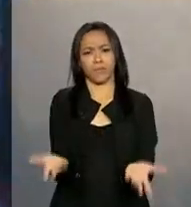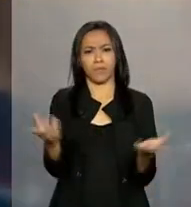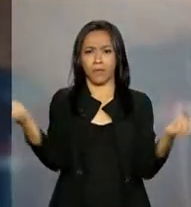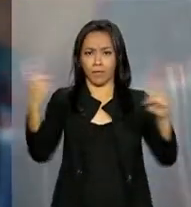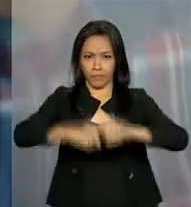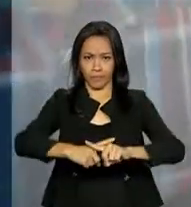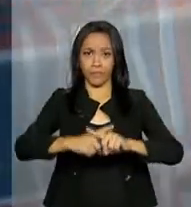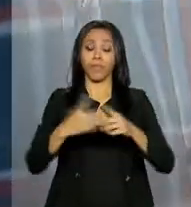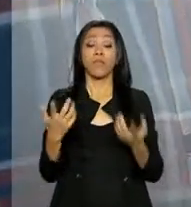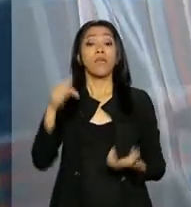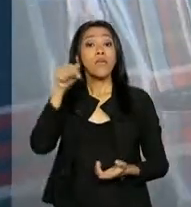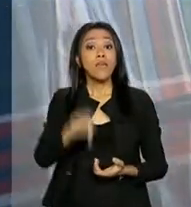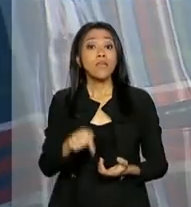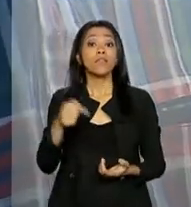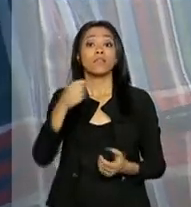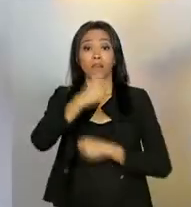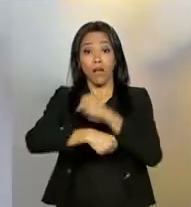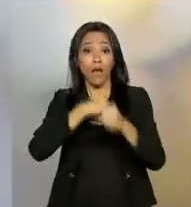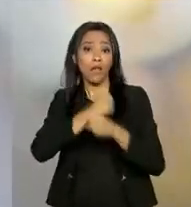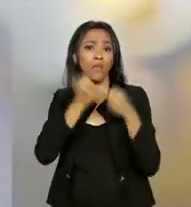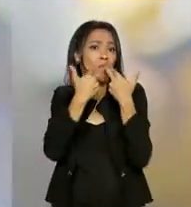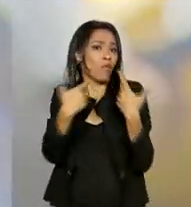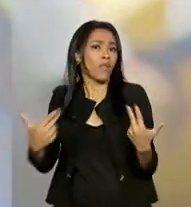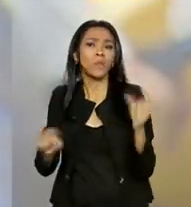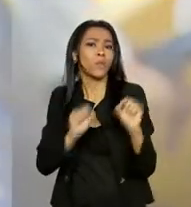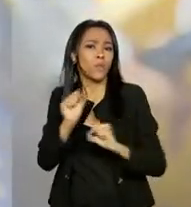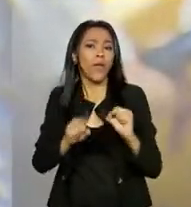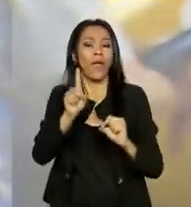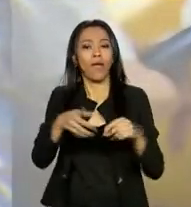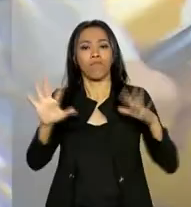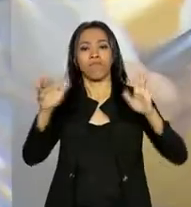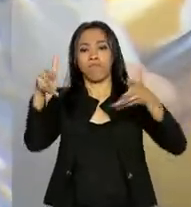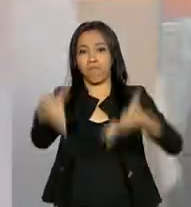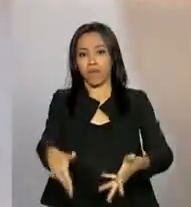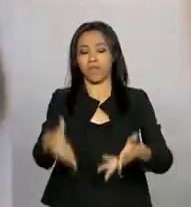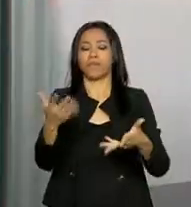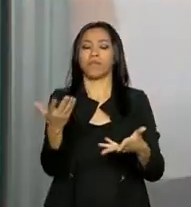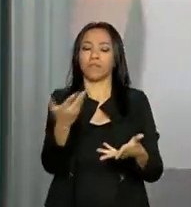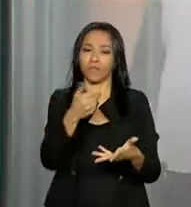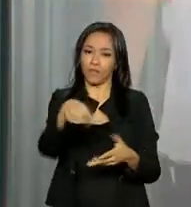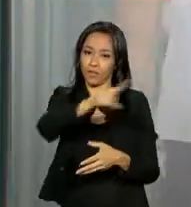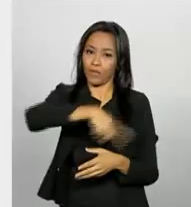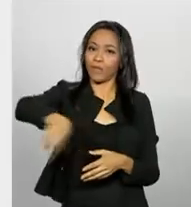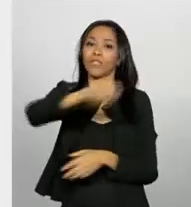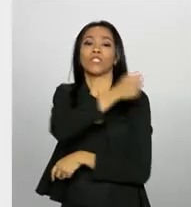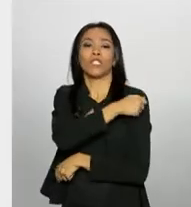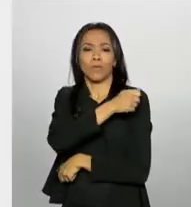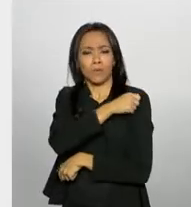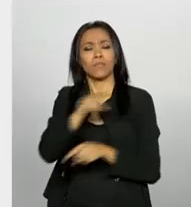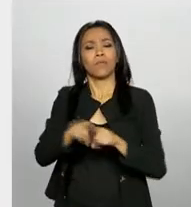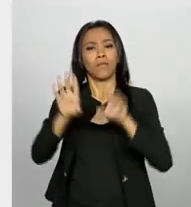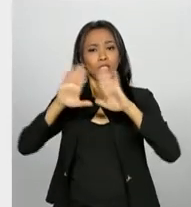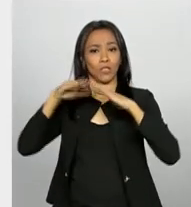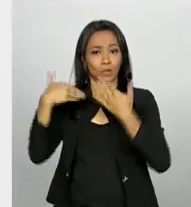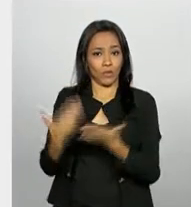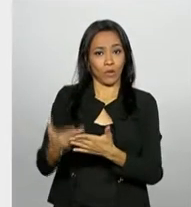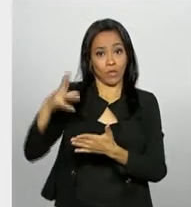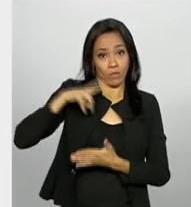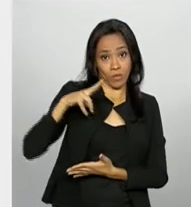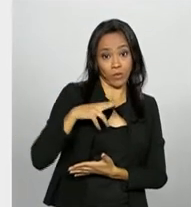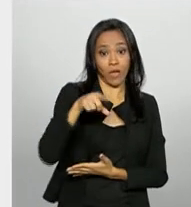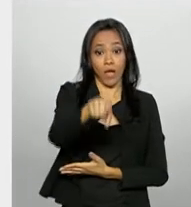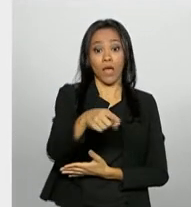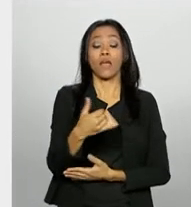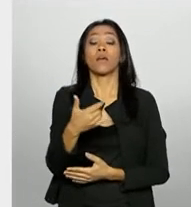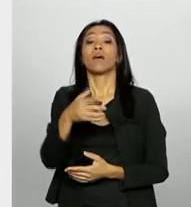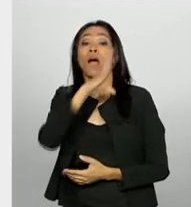ano a novidade é a possibilidade de participação de alunos de escolas particulares crianças e adolescentes a